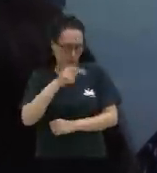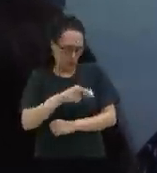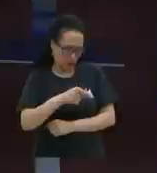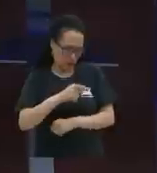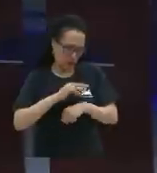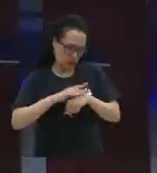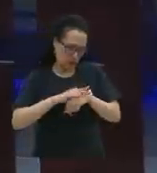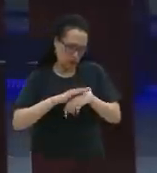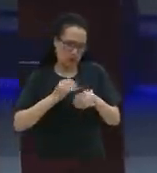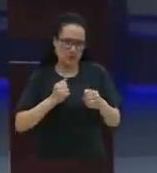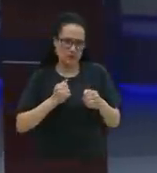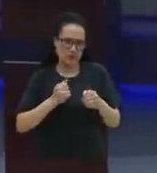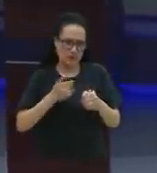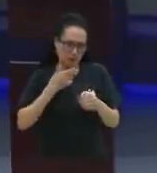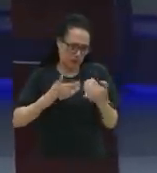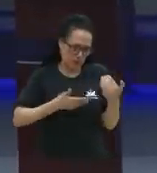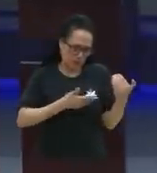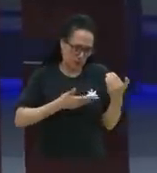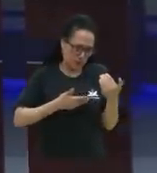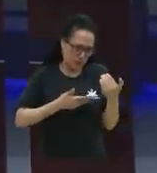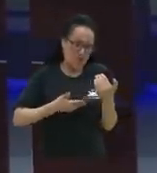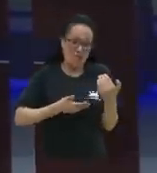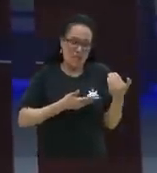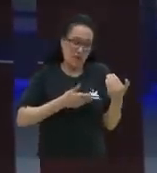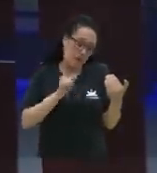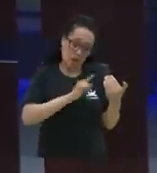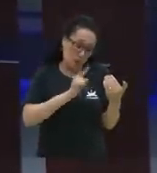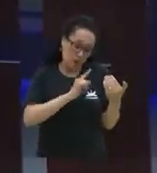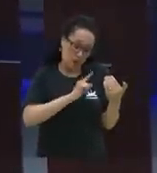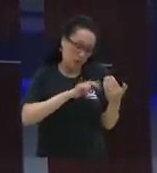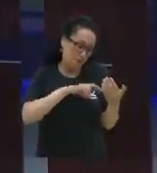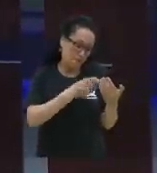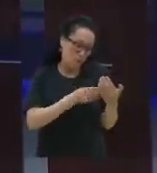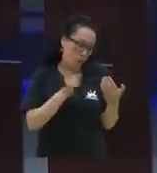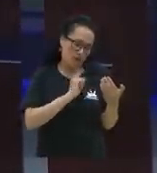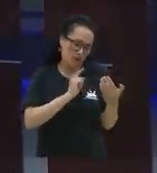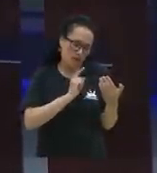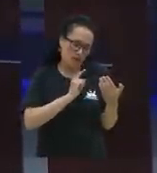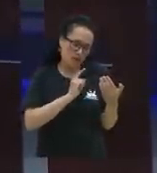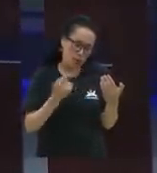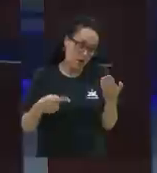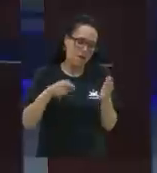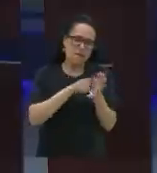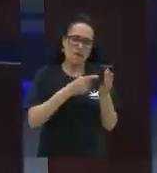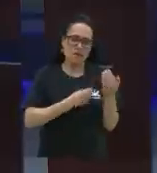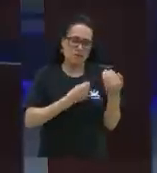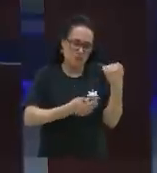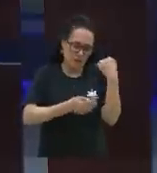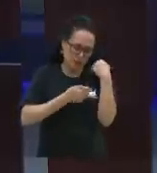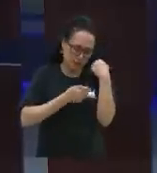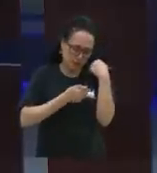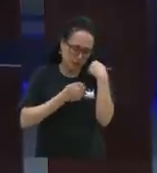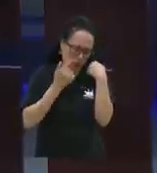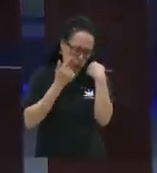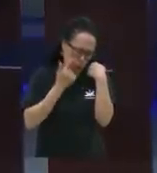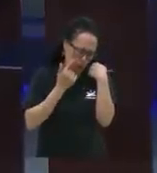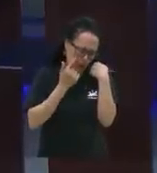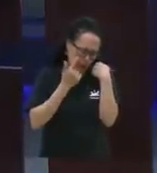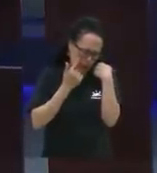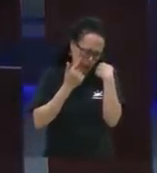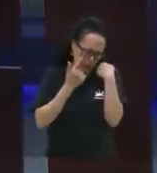disse: nenê, não morre não, volta para a vida. E abracei a criança e comecei a chorar.